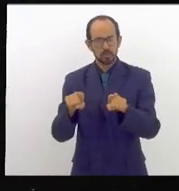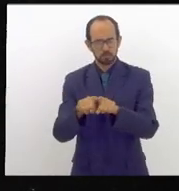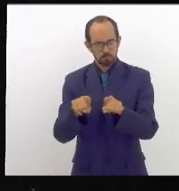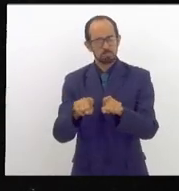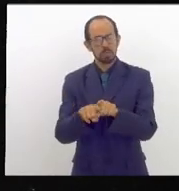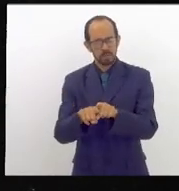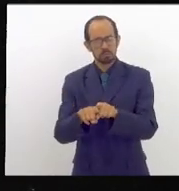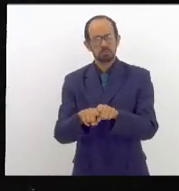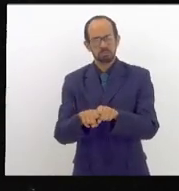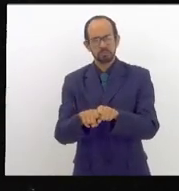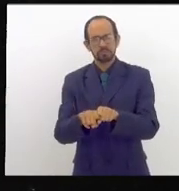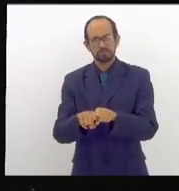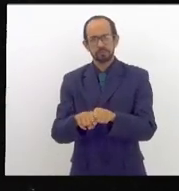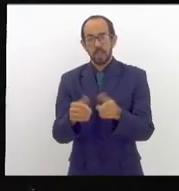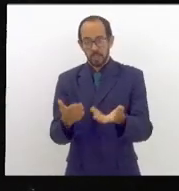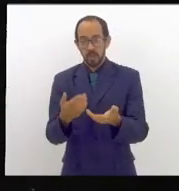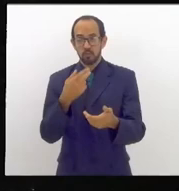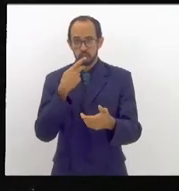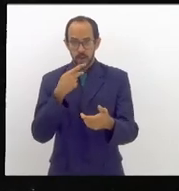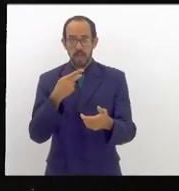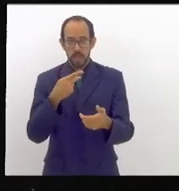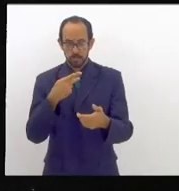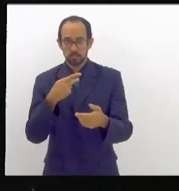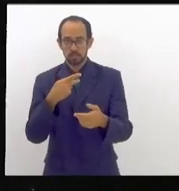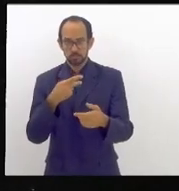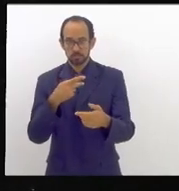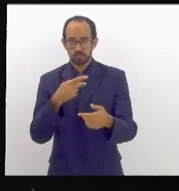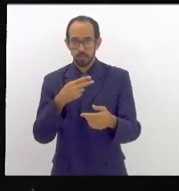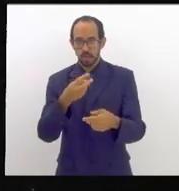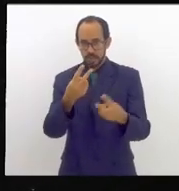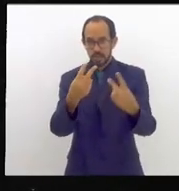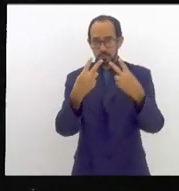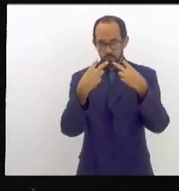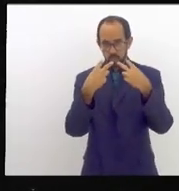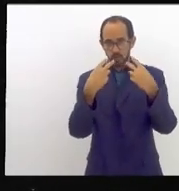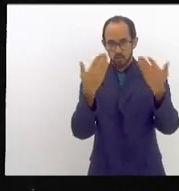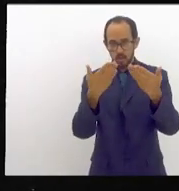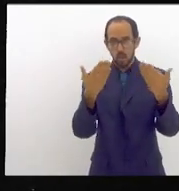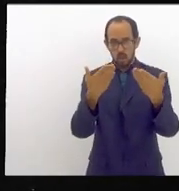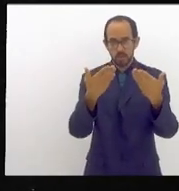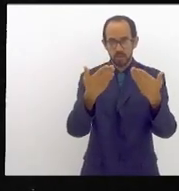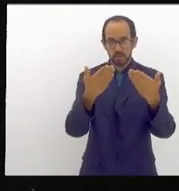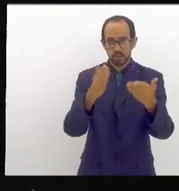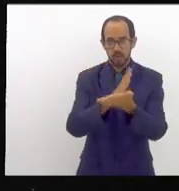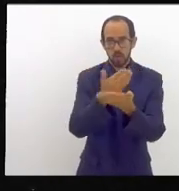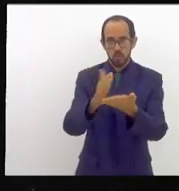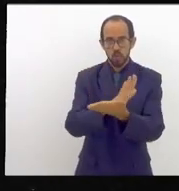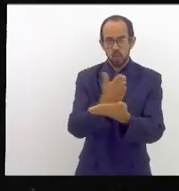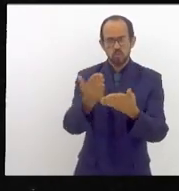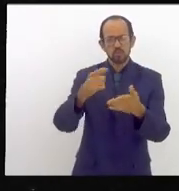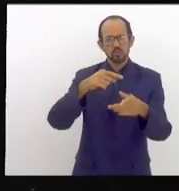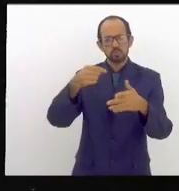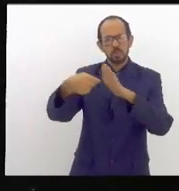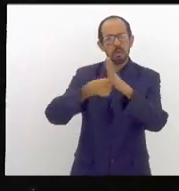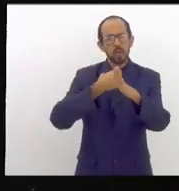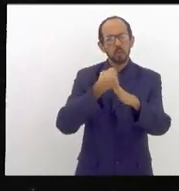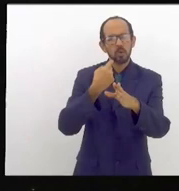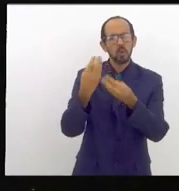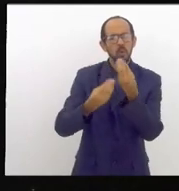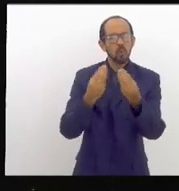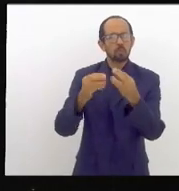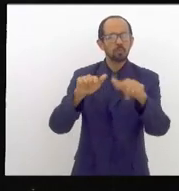quero dizer para quem está me assistindo e às vezes algumas pessoas me questionam como estar nesta casa